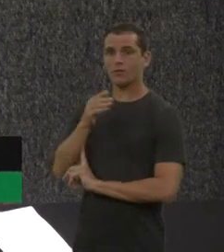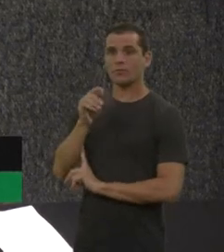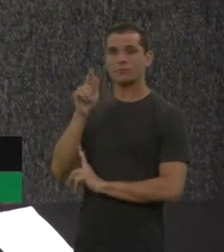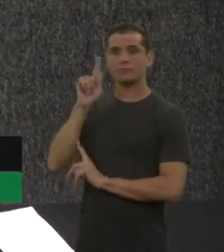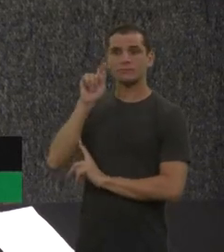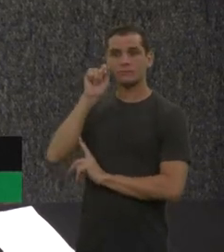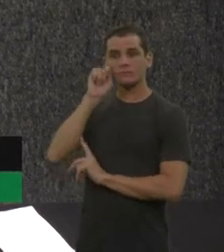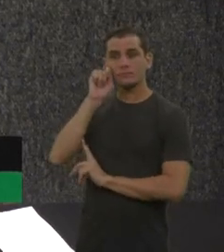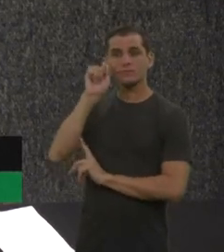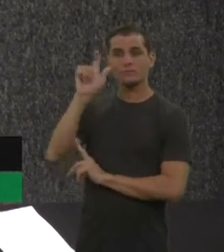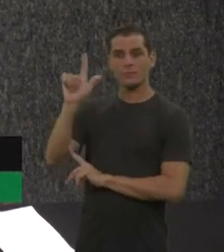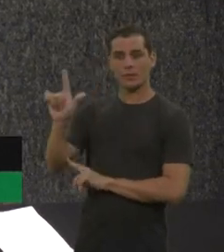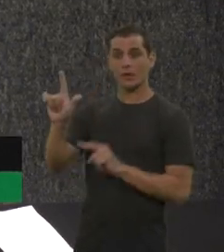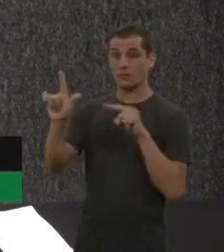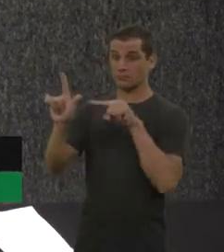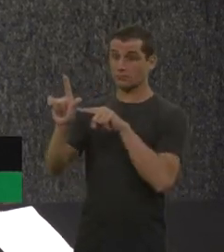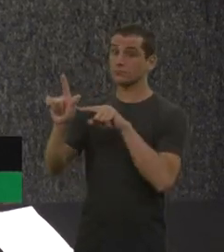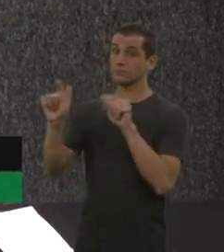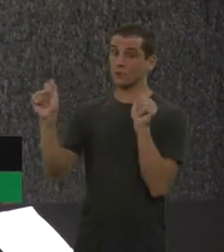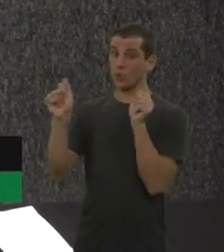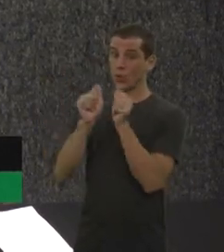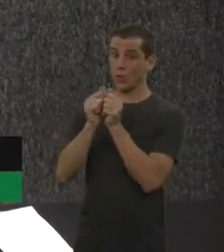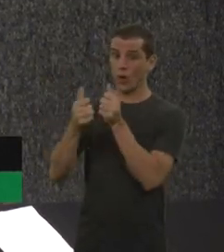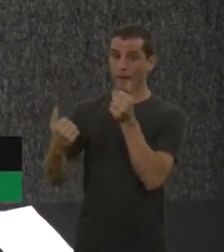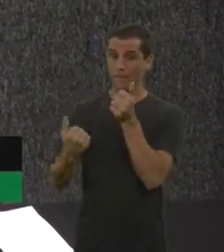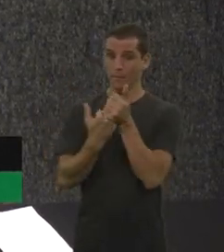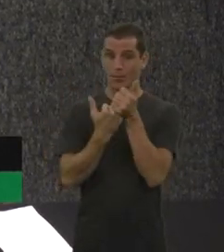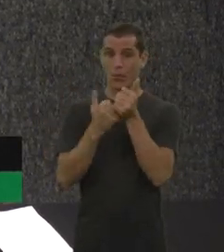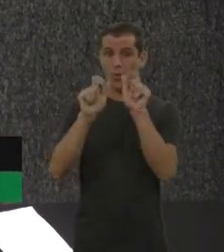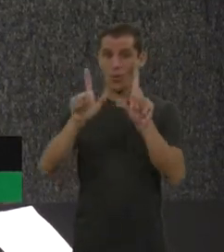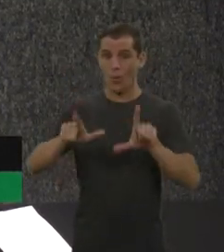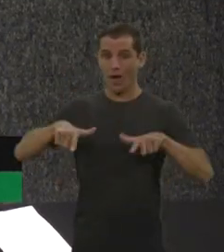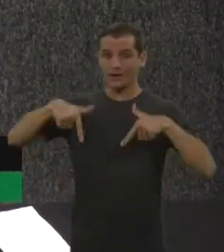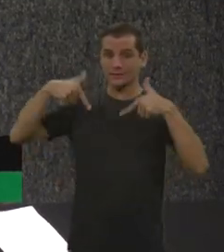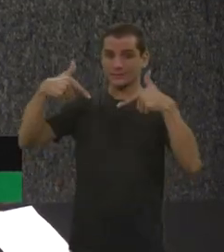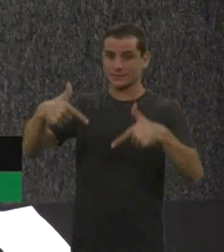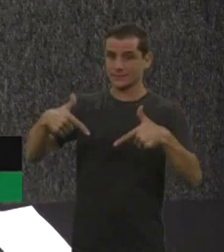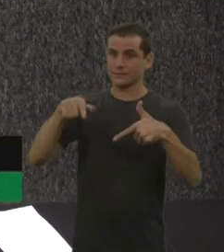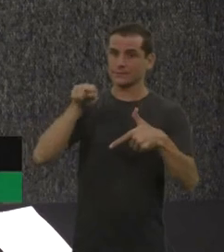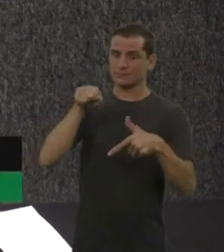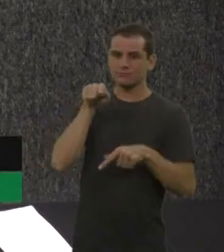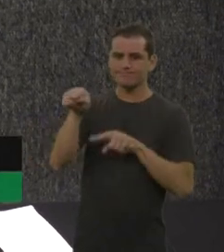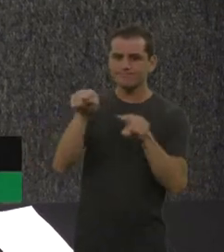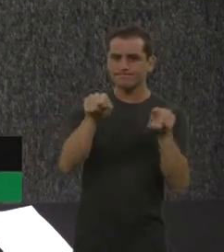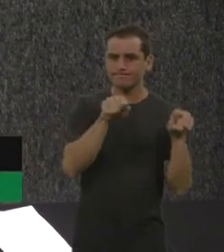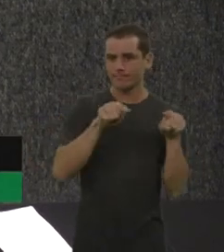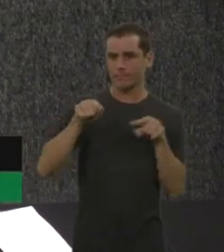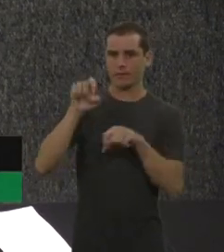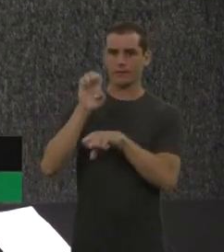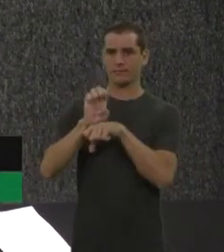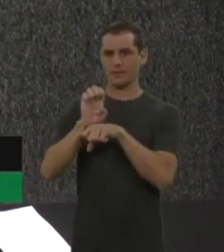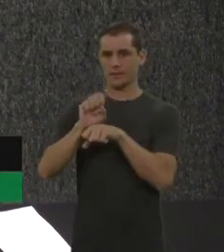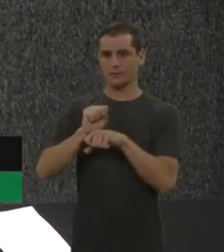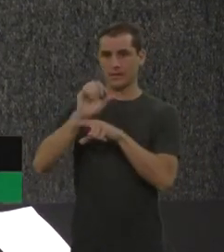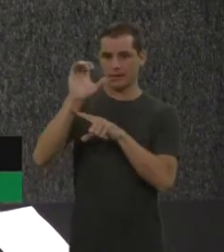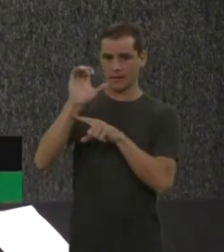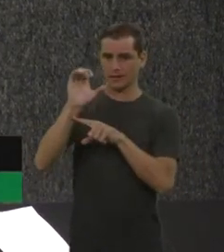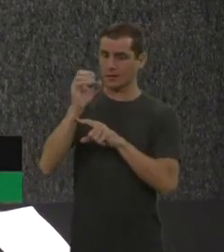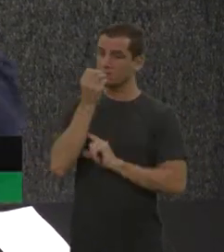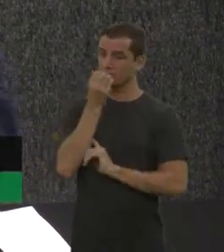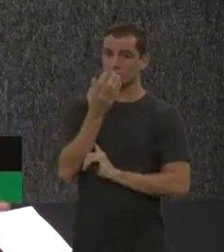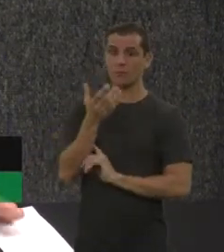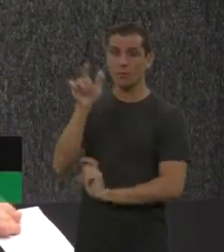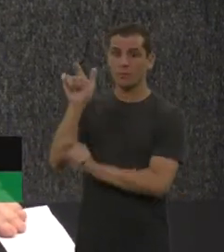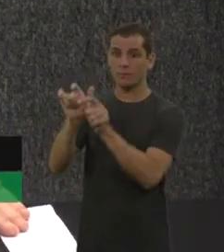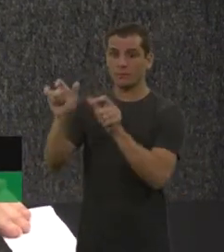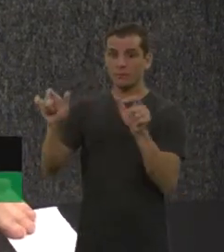nas ações aqui no Estado, um grande crítico de determinados assuntos, e é bom que tenhamos pessoas que não